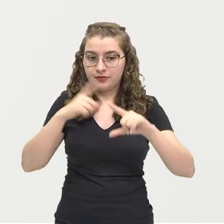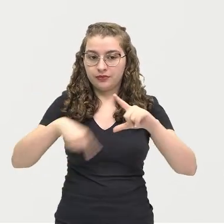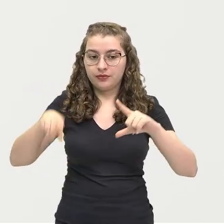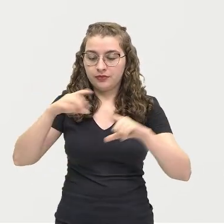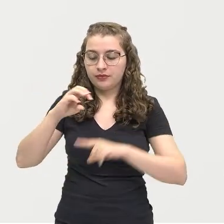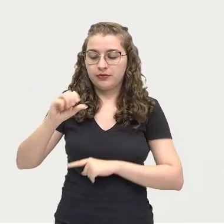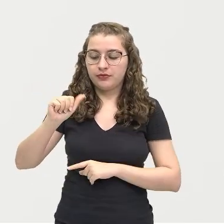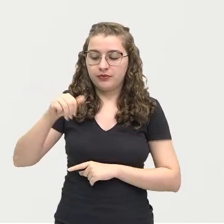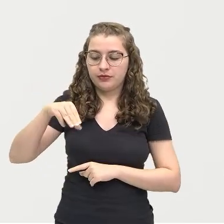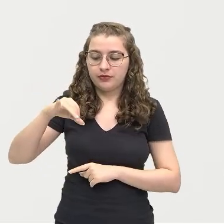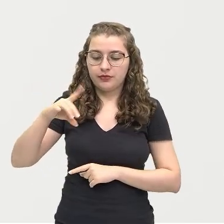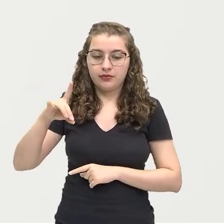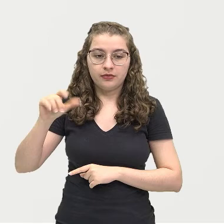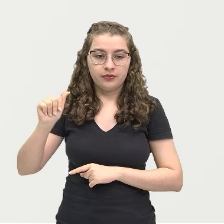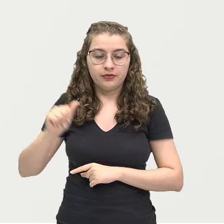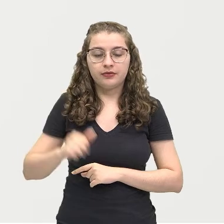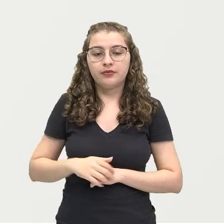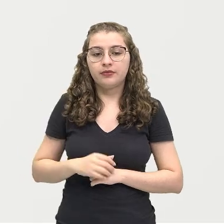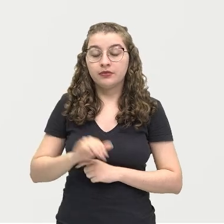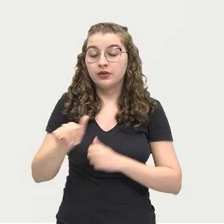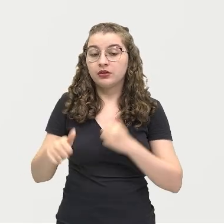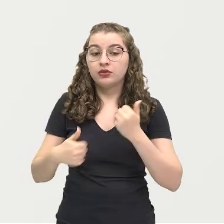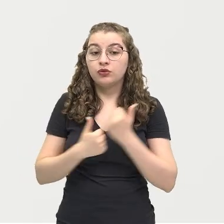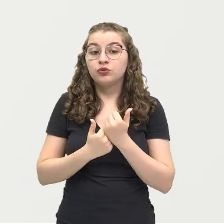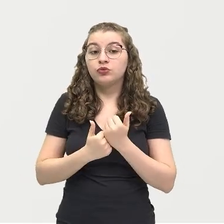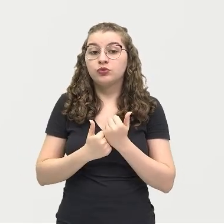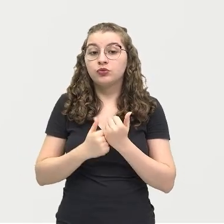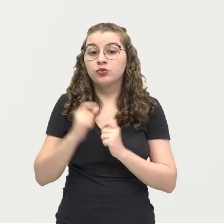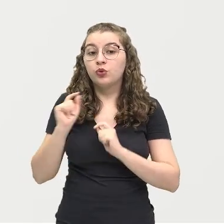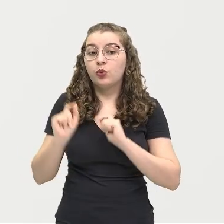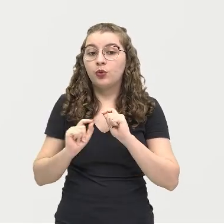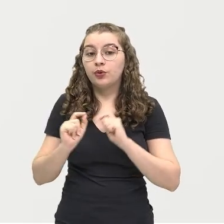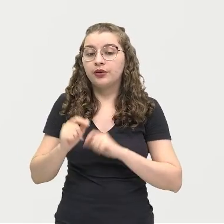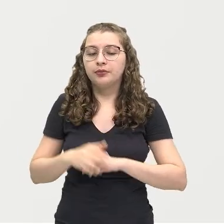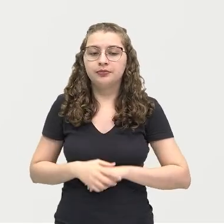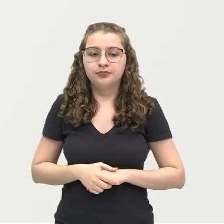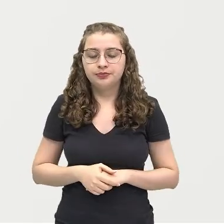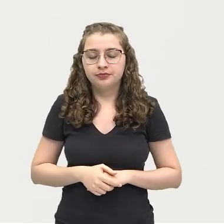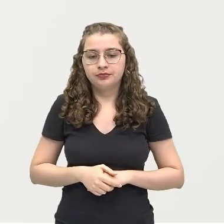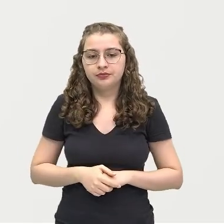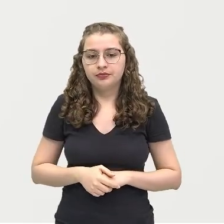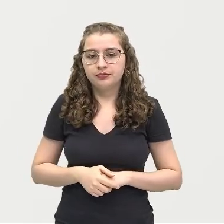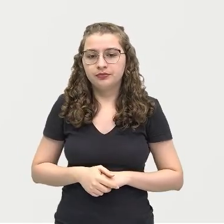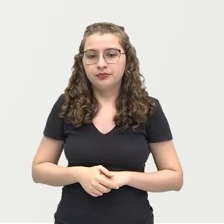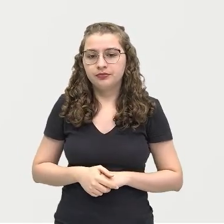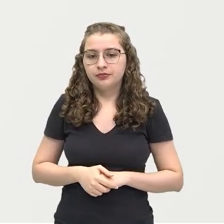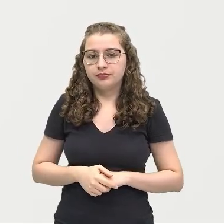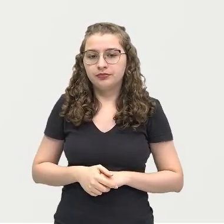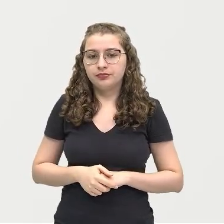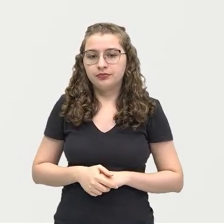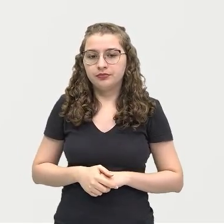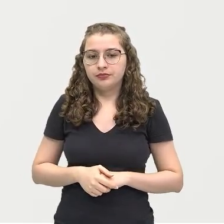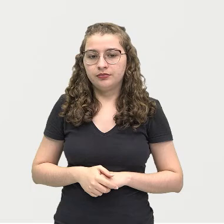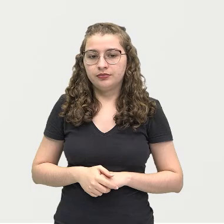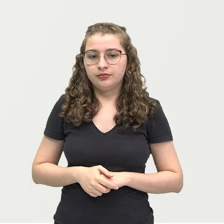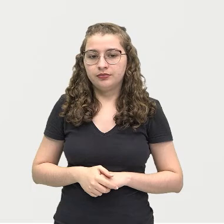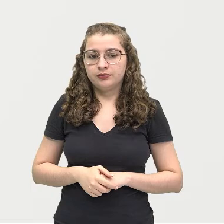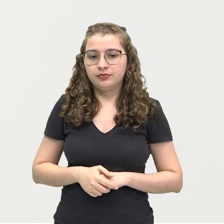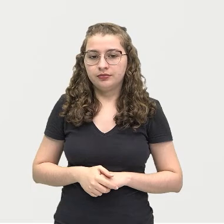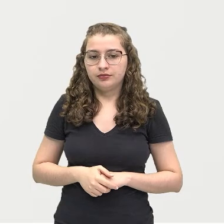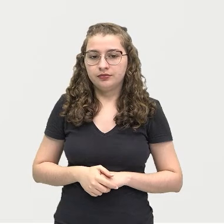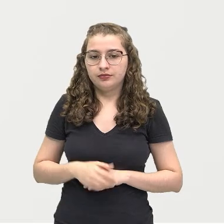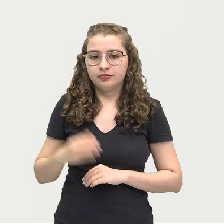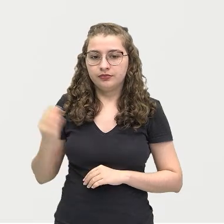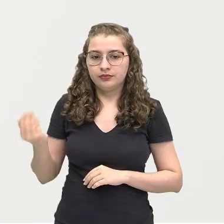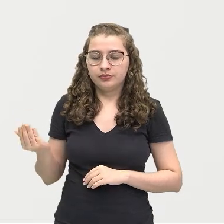vai dizer que ocorreu uma substituição desse radical. Que radical é esse?